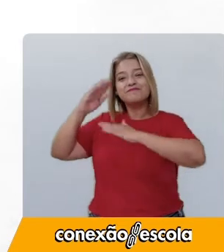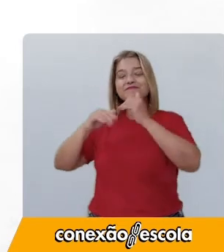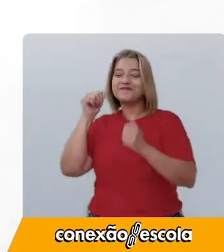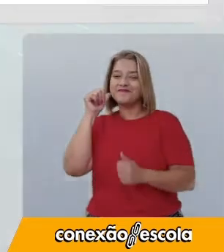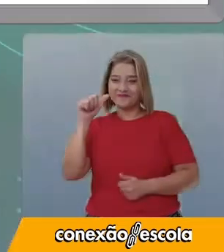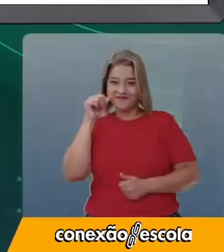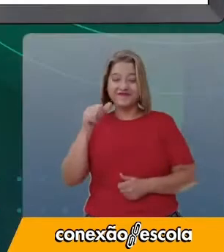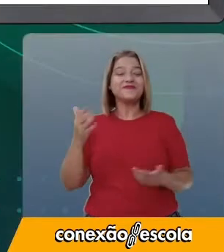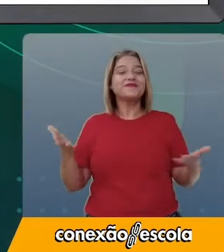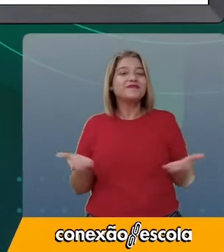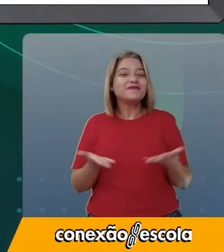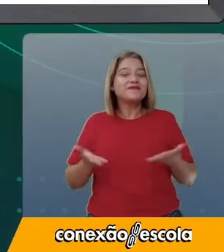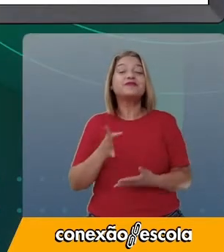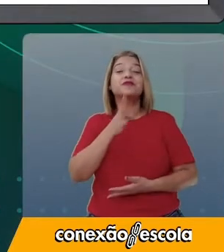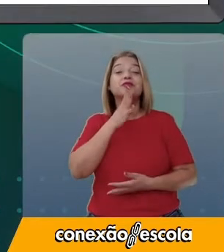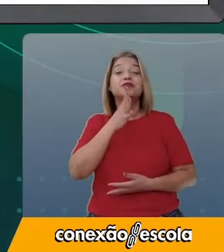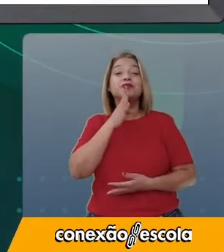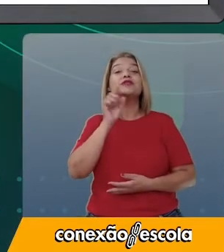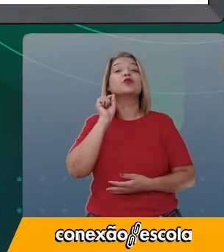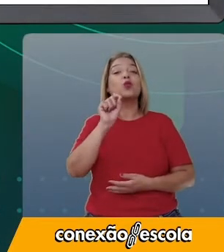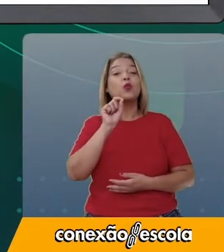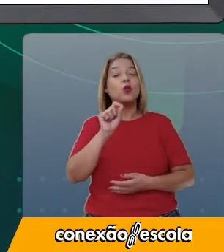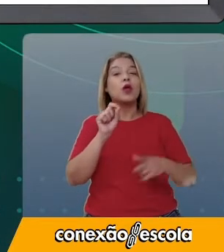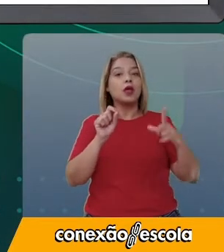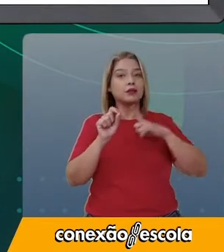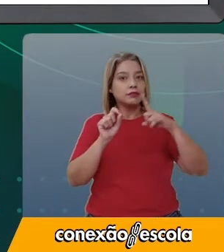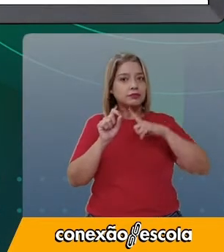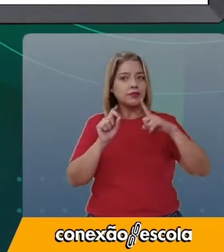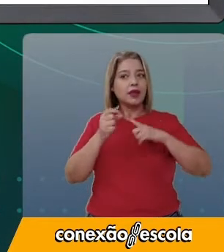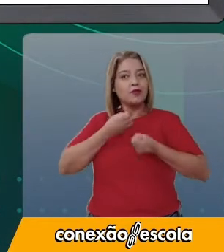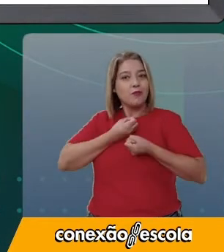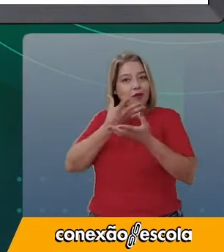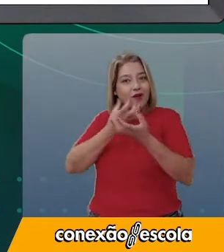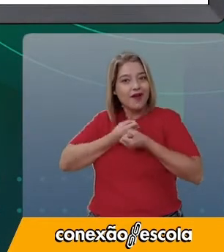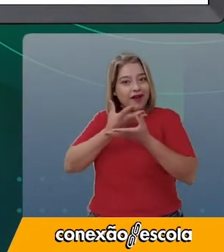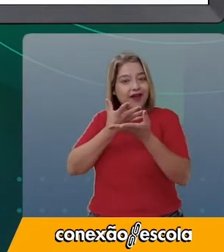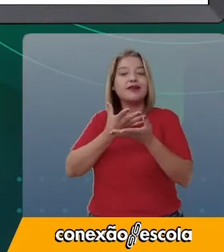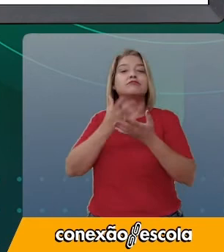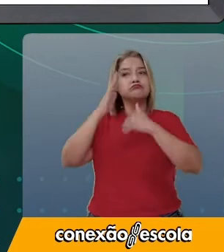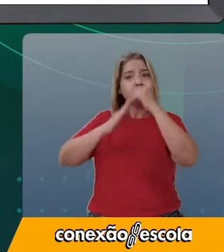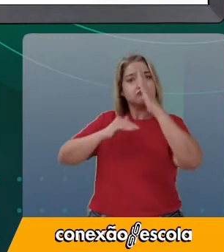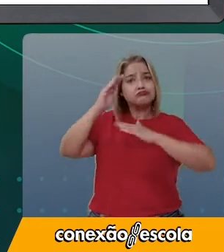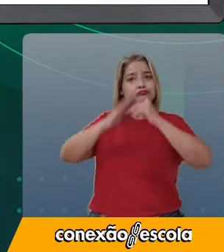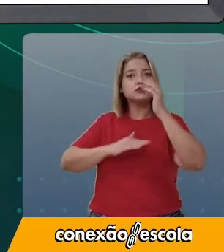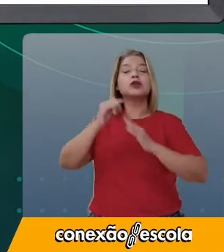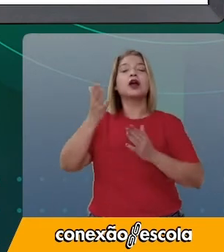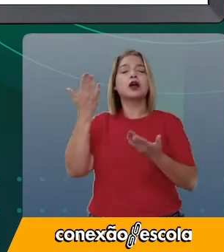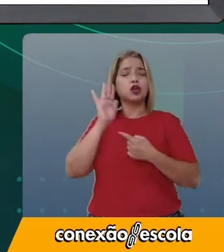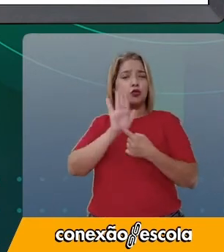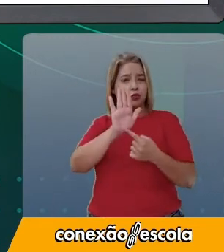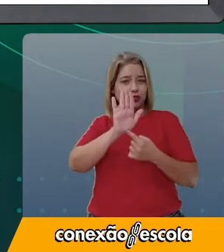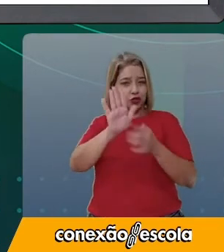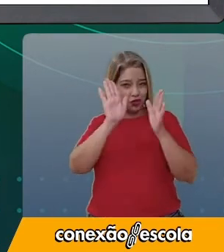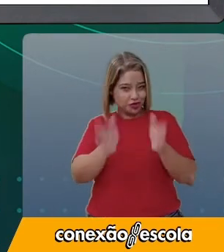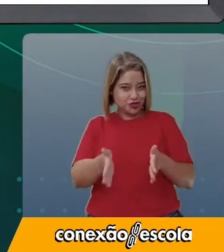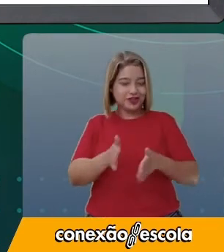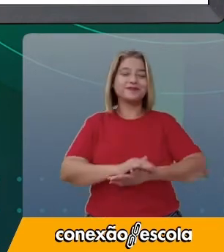nós vamos conhecer alguns poetas. Alguns a gente já apresentou aqui nos nossos